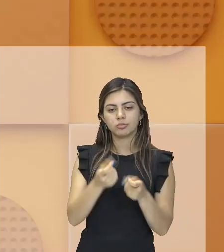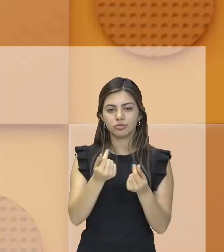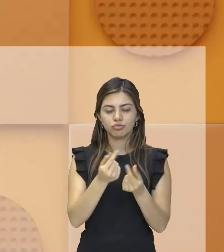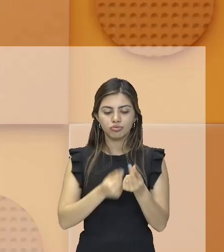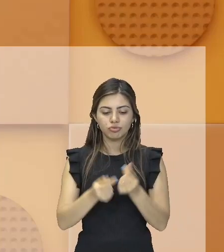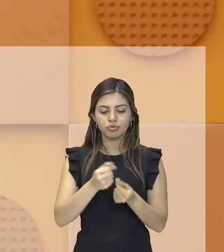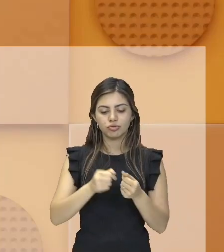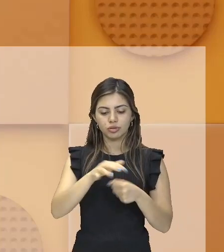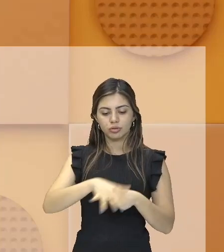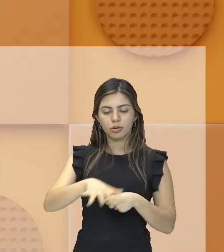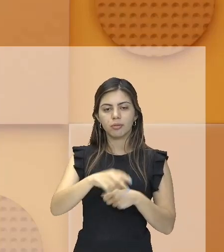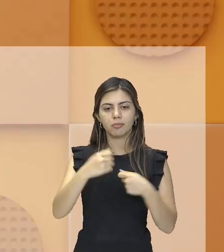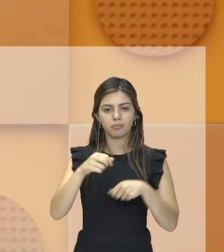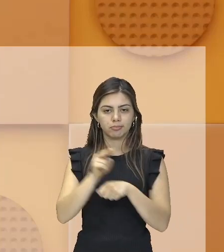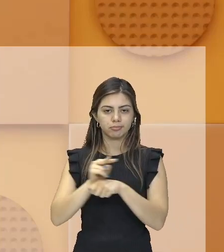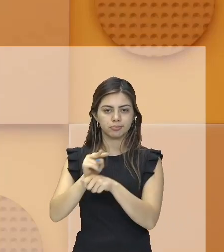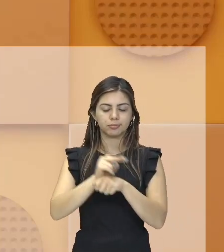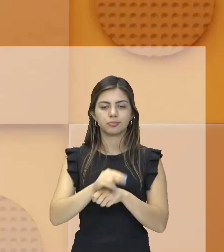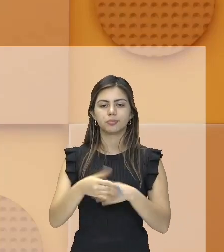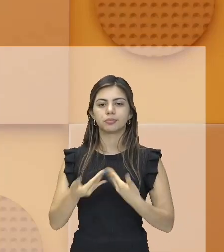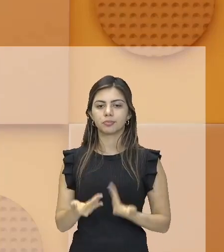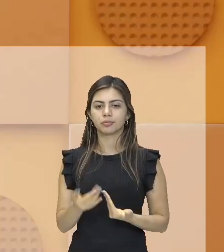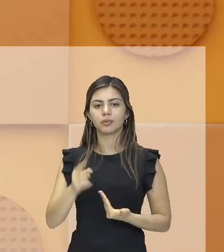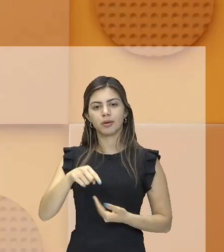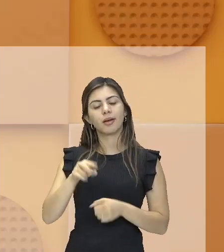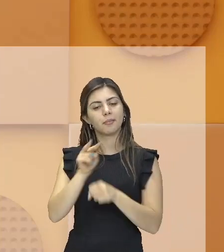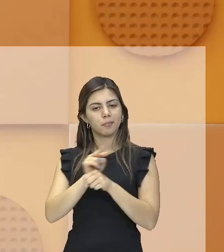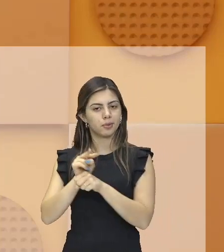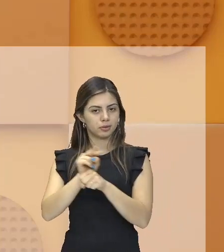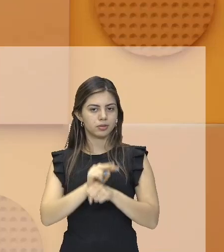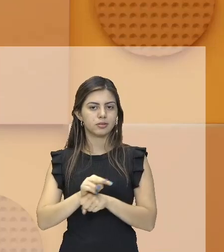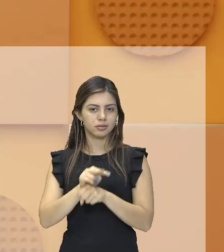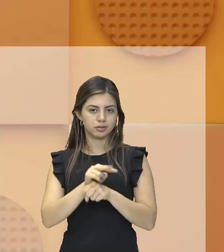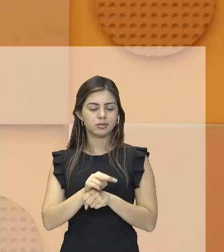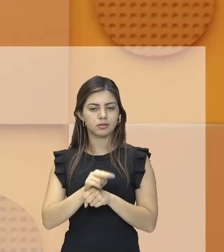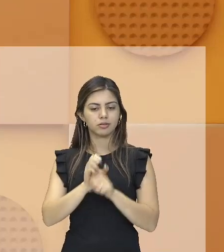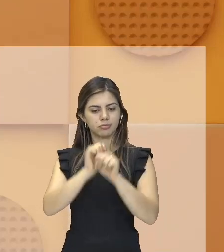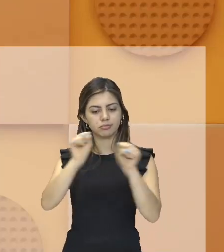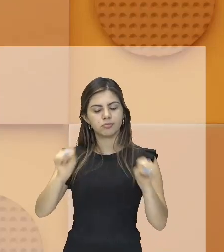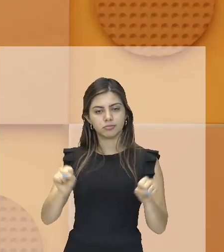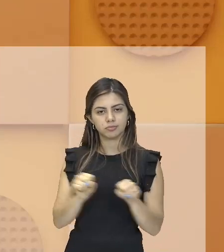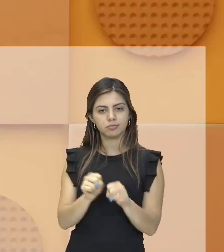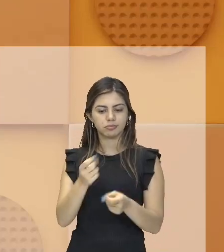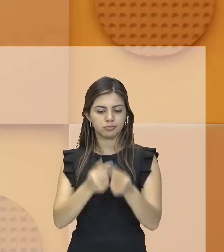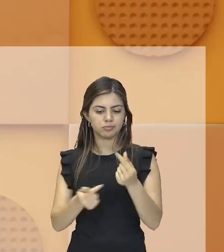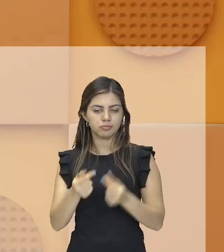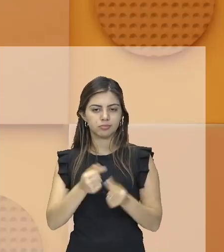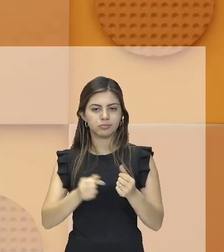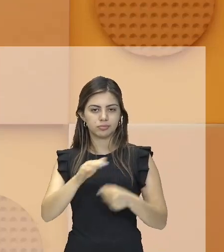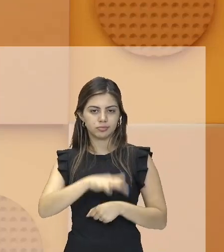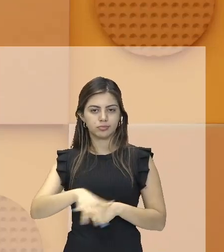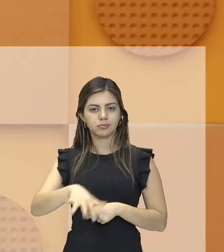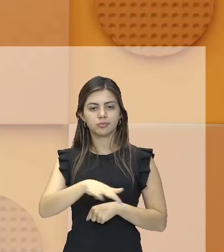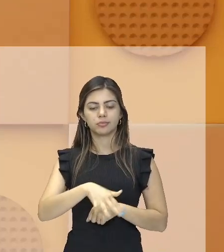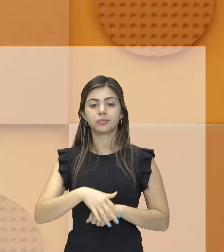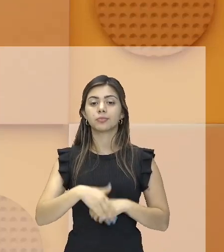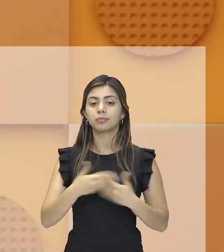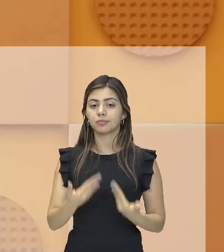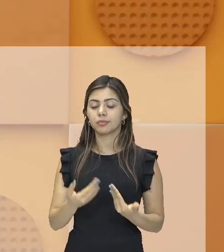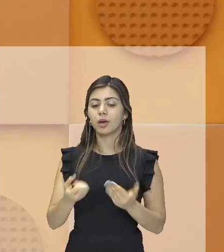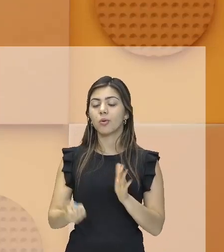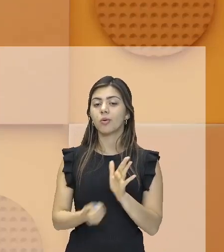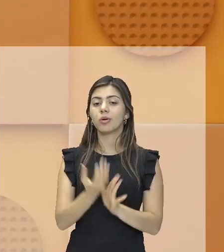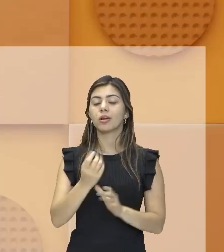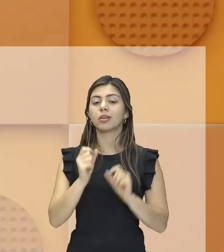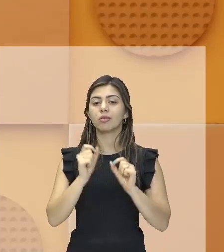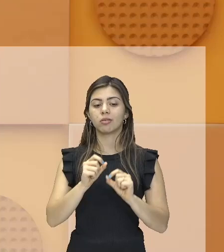protecionismo, o principal significado dela é o quê? Proteção e proteger o mercado interno. Isso vai desenvolver a indústria